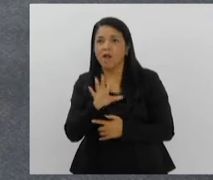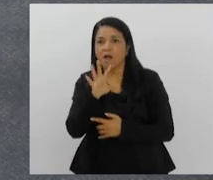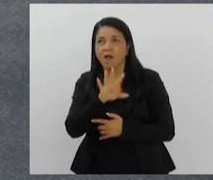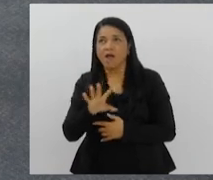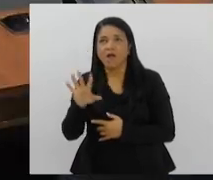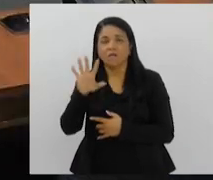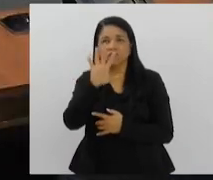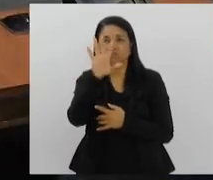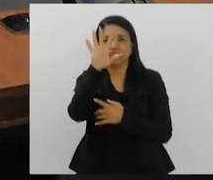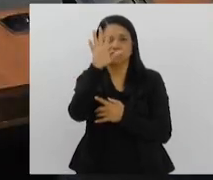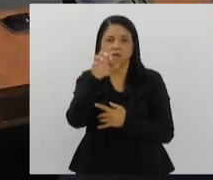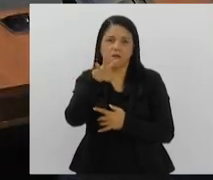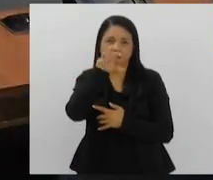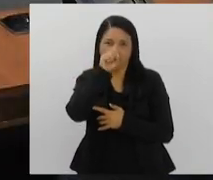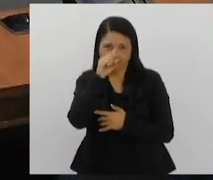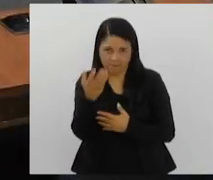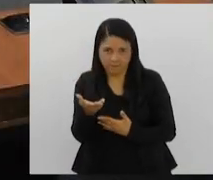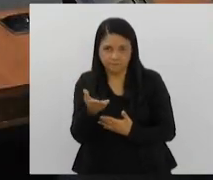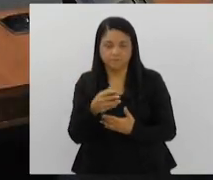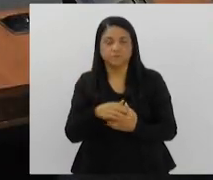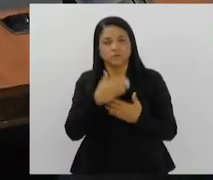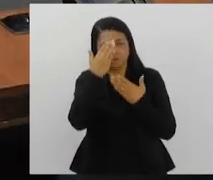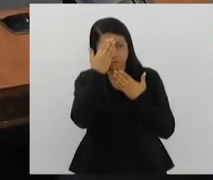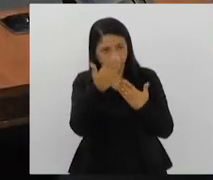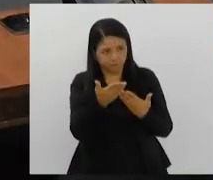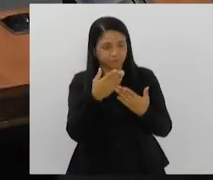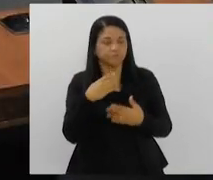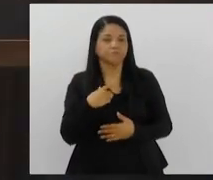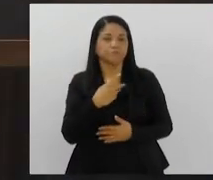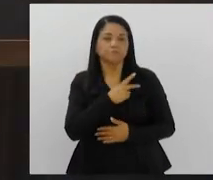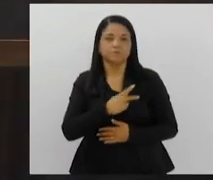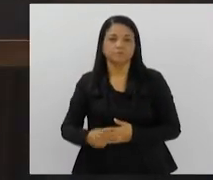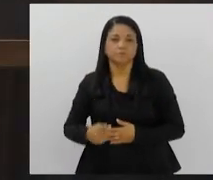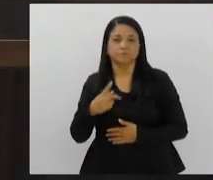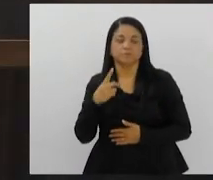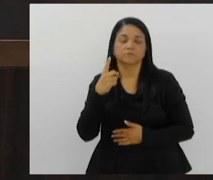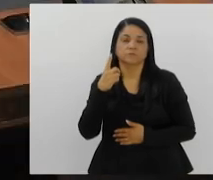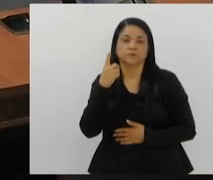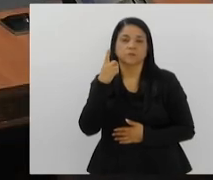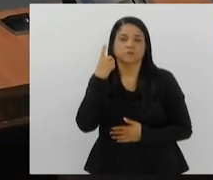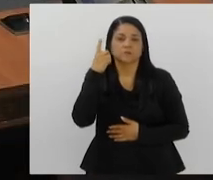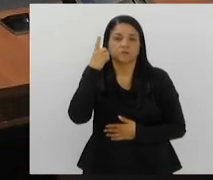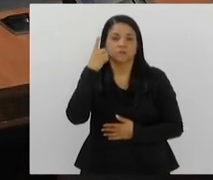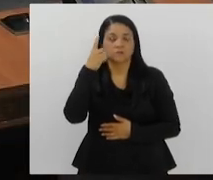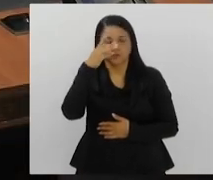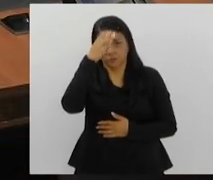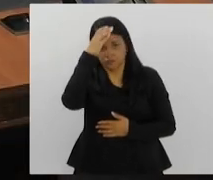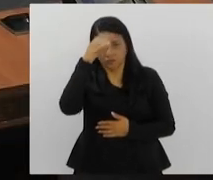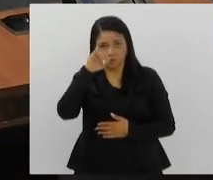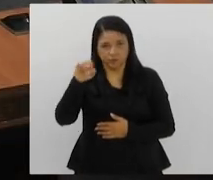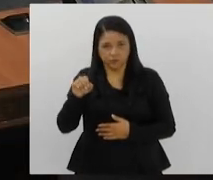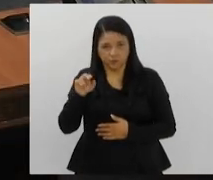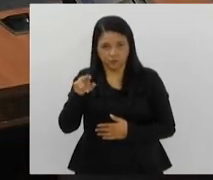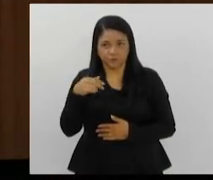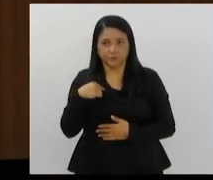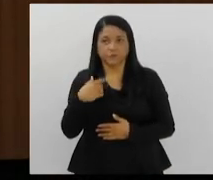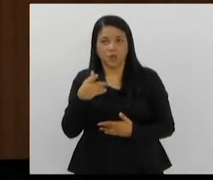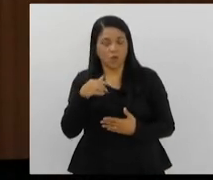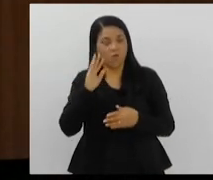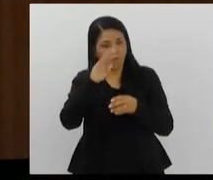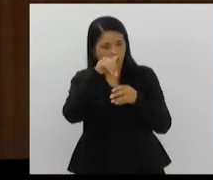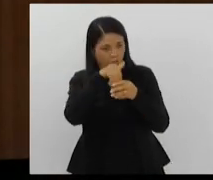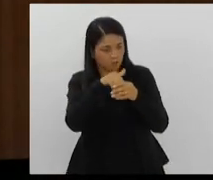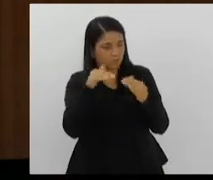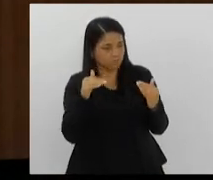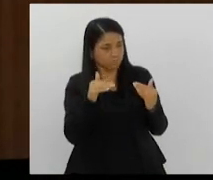Muito obrigado. Presidenta Tiaju. Carlos Mink. Não, também declarar, eu votei favorável a